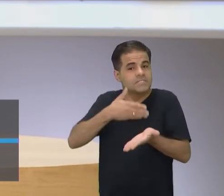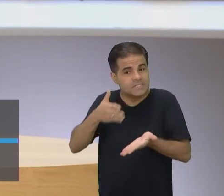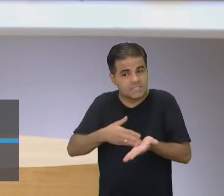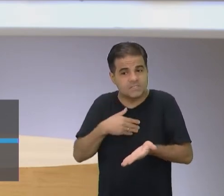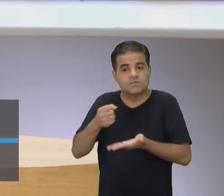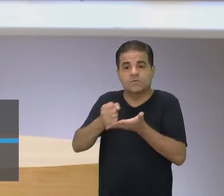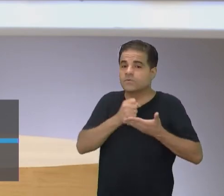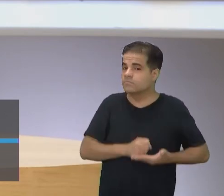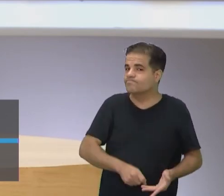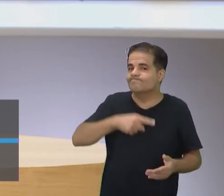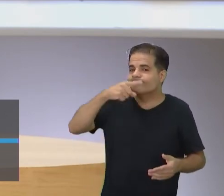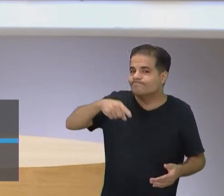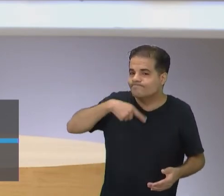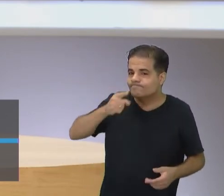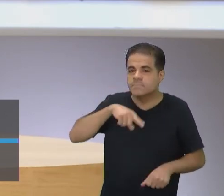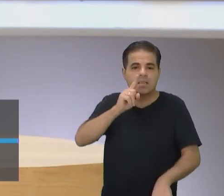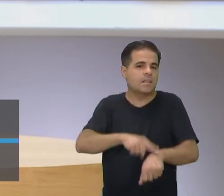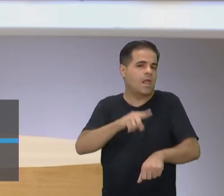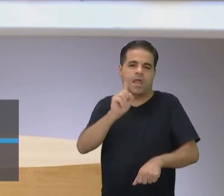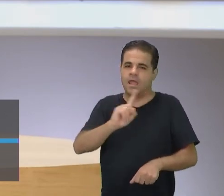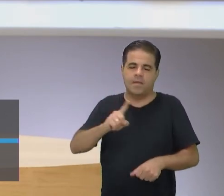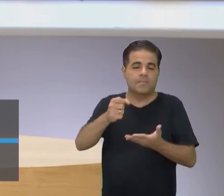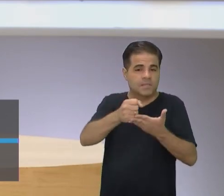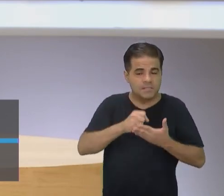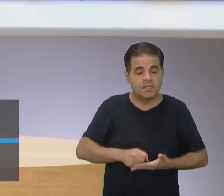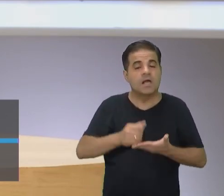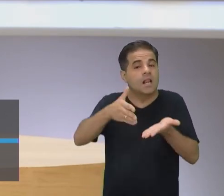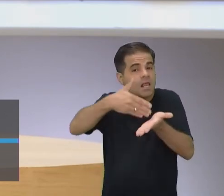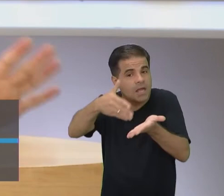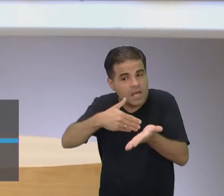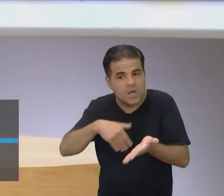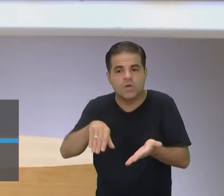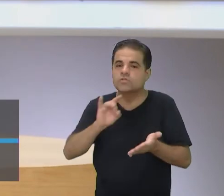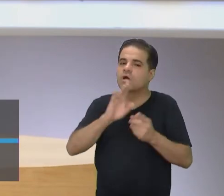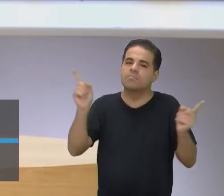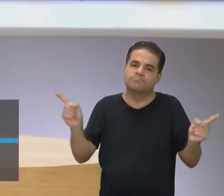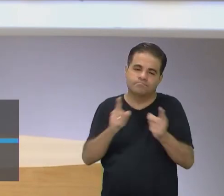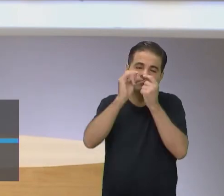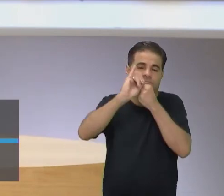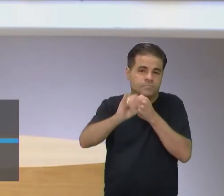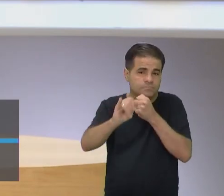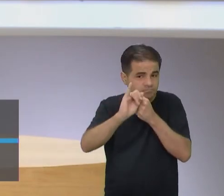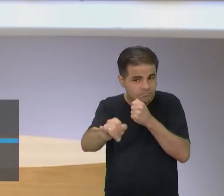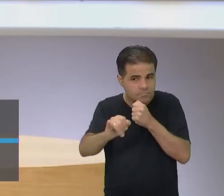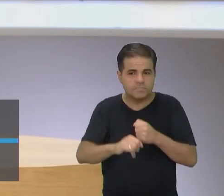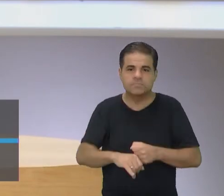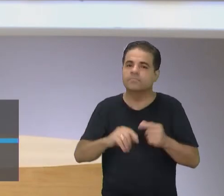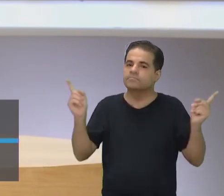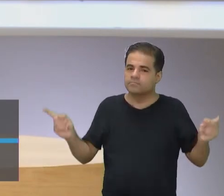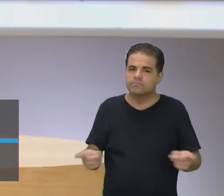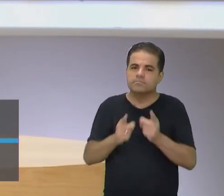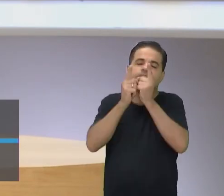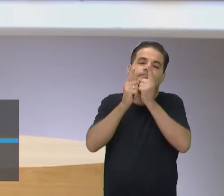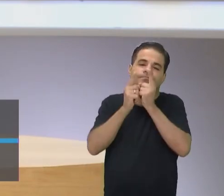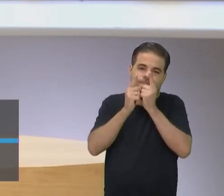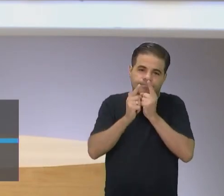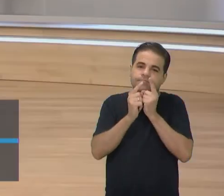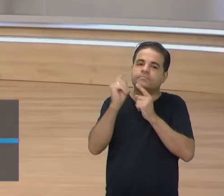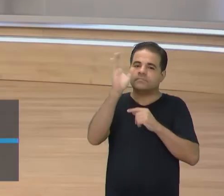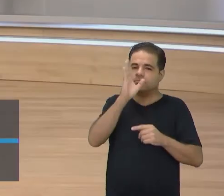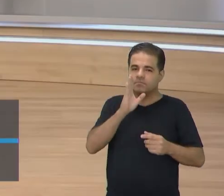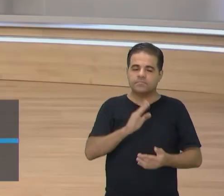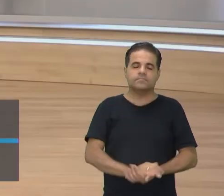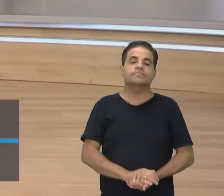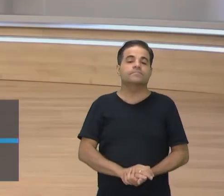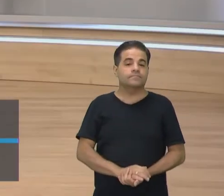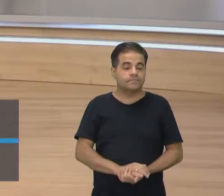aqui, mas eu não consegui o livro a tempo para trazer para vocês. É um livro só tem mini contos, então 100 menores mini contos brasileiros. Então,